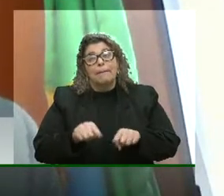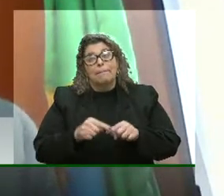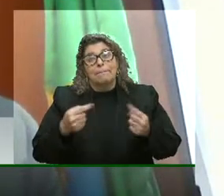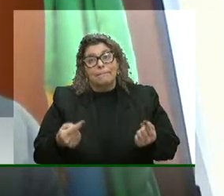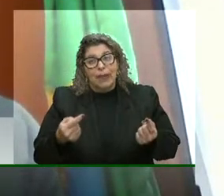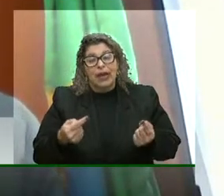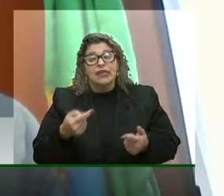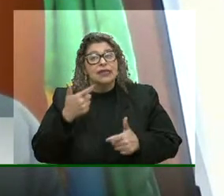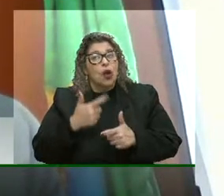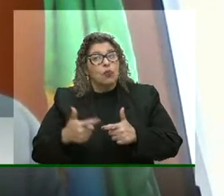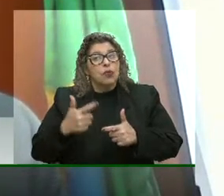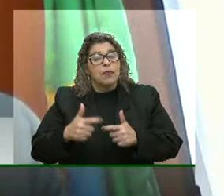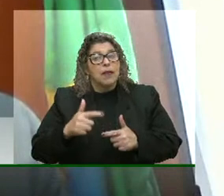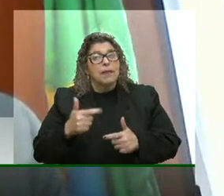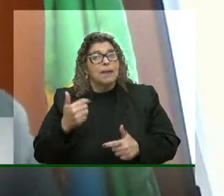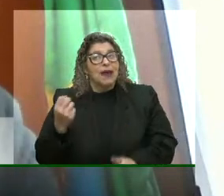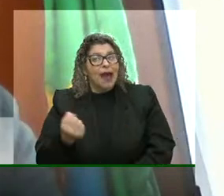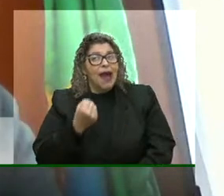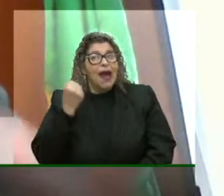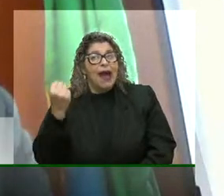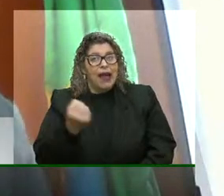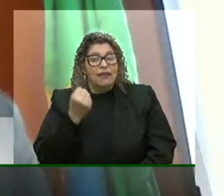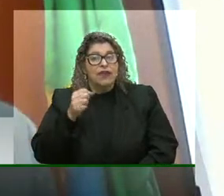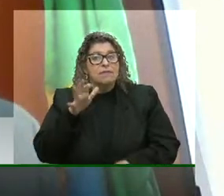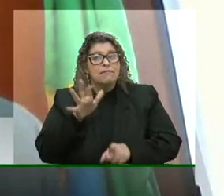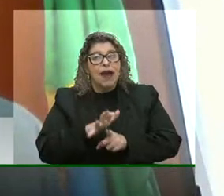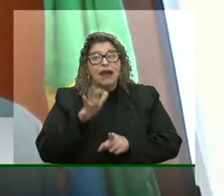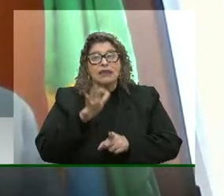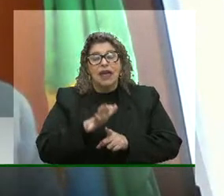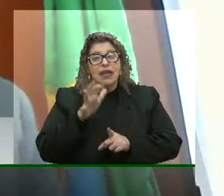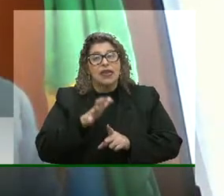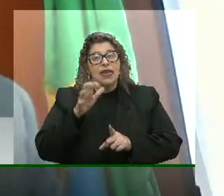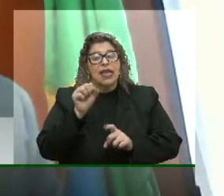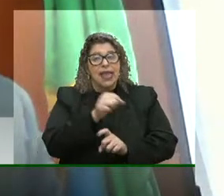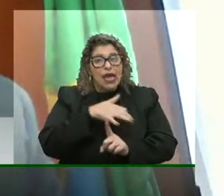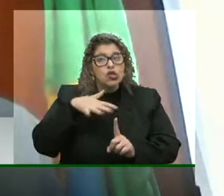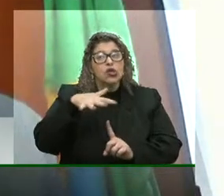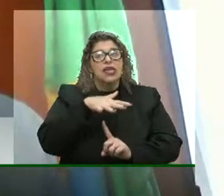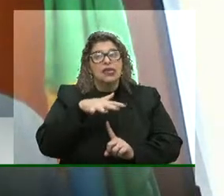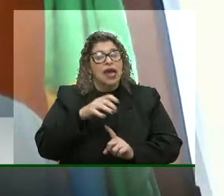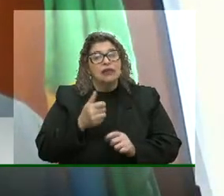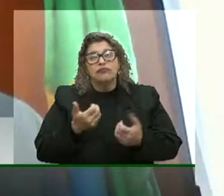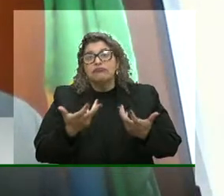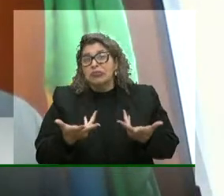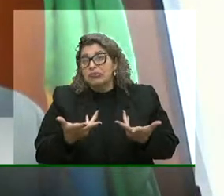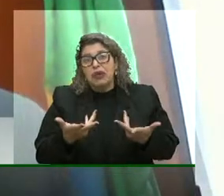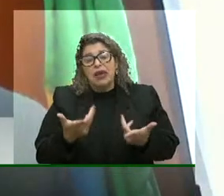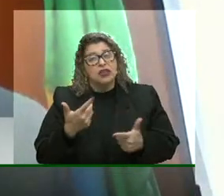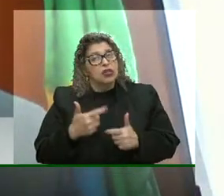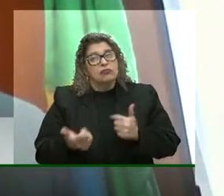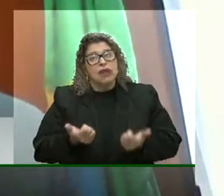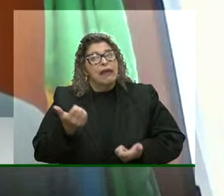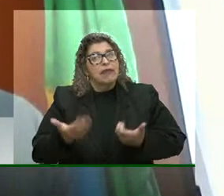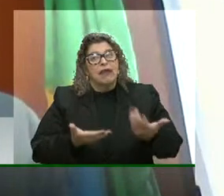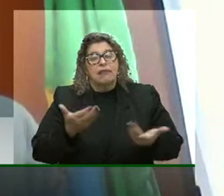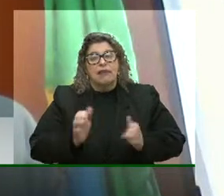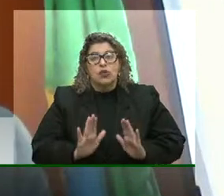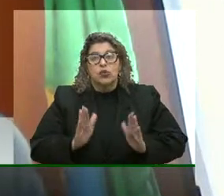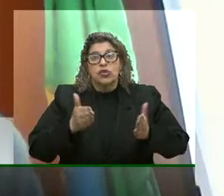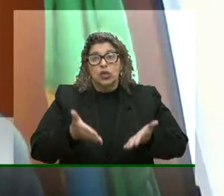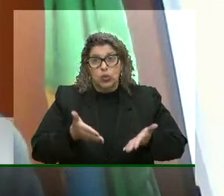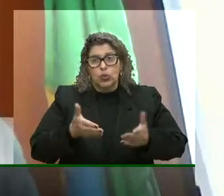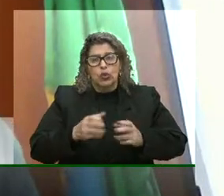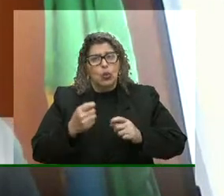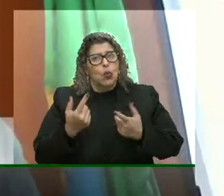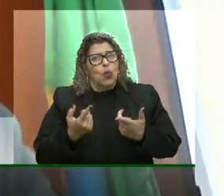o suficiente no setor e que impactaria toda a sociedade, o que, novamente, não é o caso. A gente não está tratando de um setor de